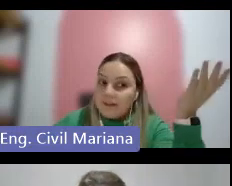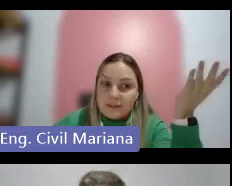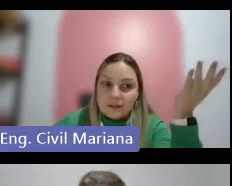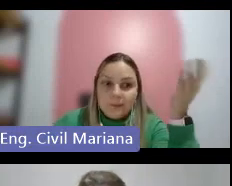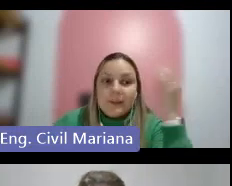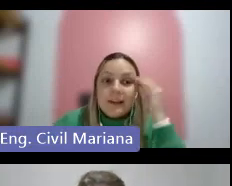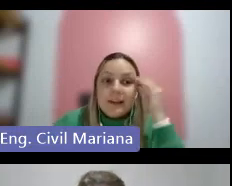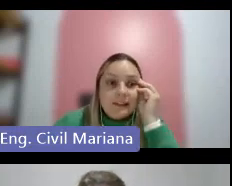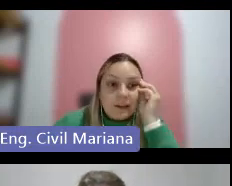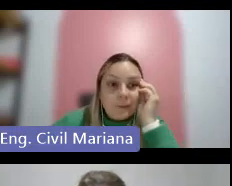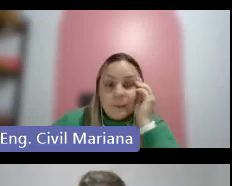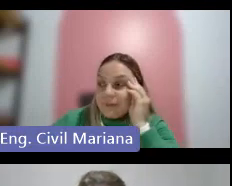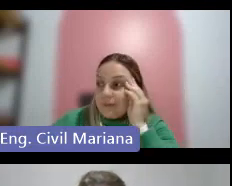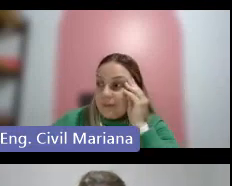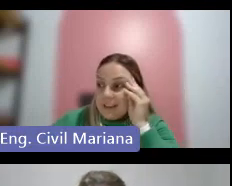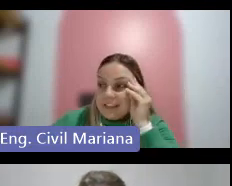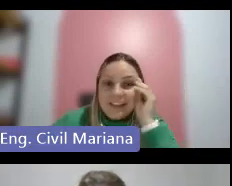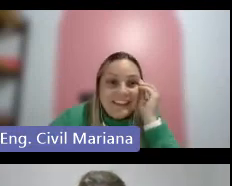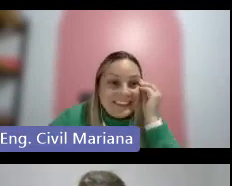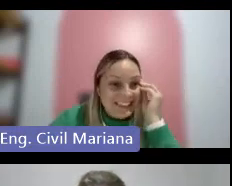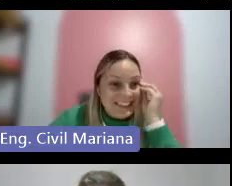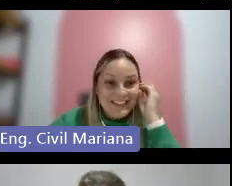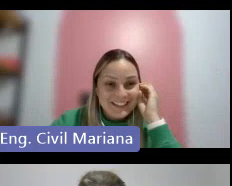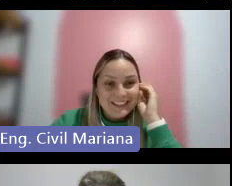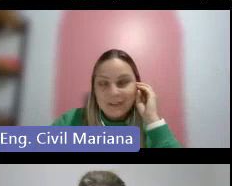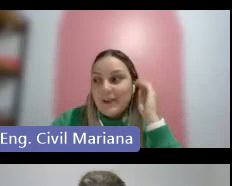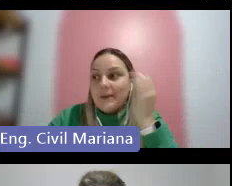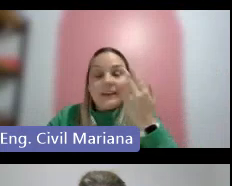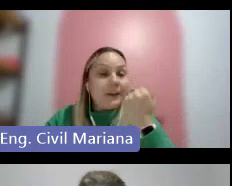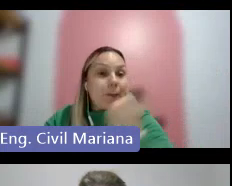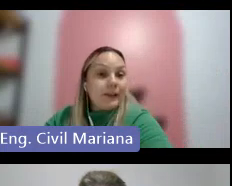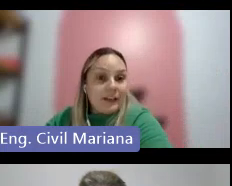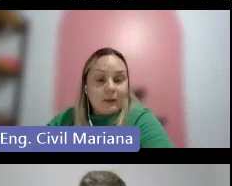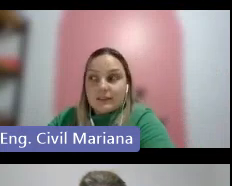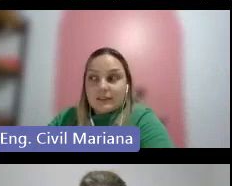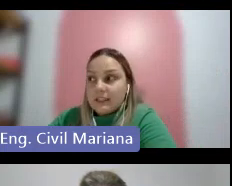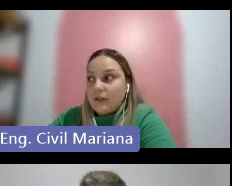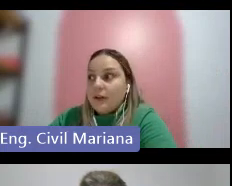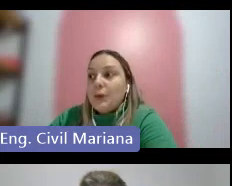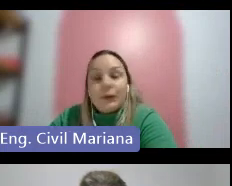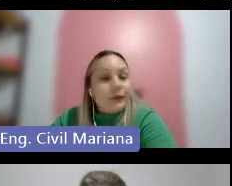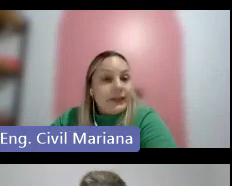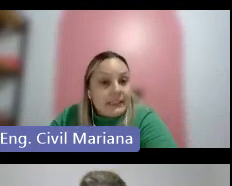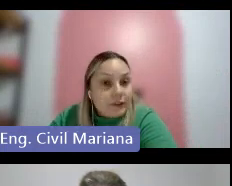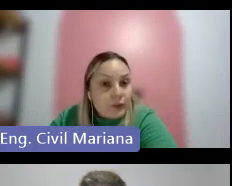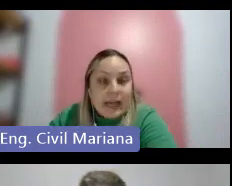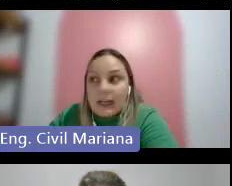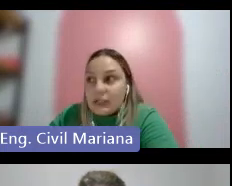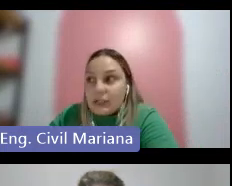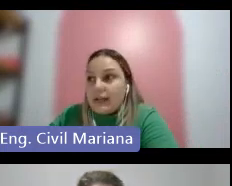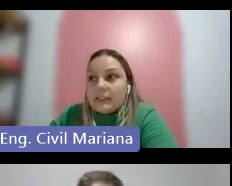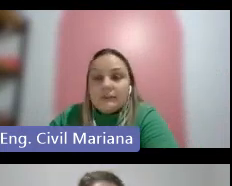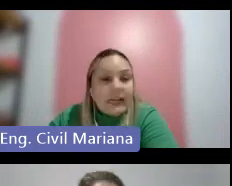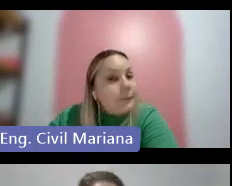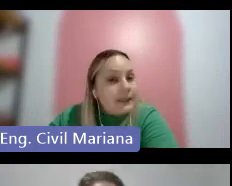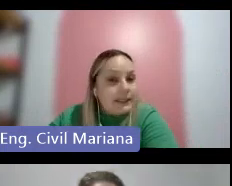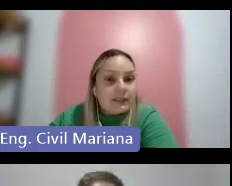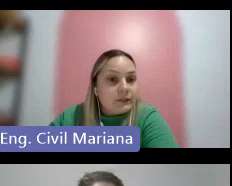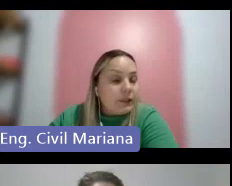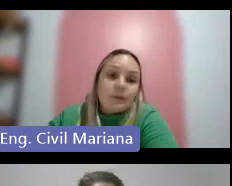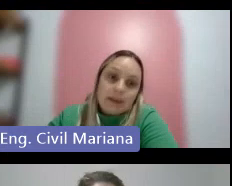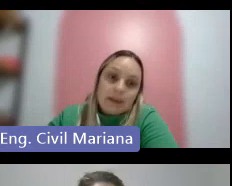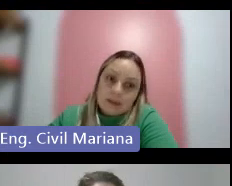Depois ou antes. Então, a gente fica se questionando o que pode ter acontecido, porque o restante do prédio, ele não